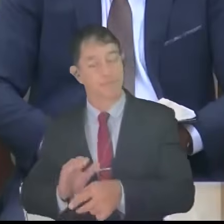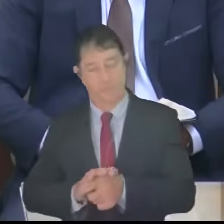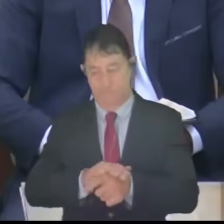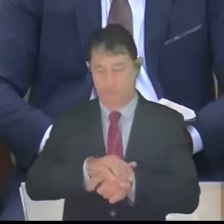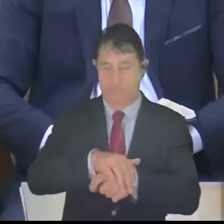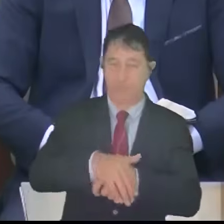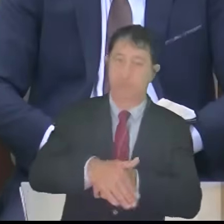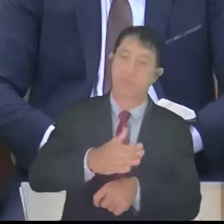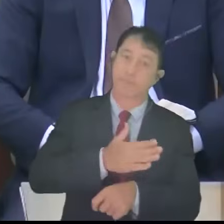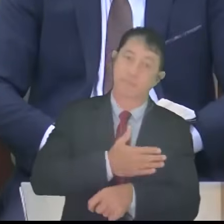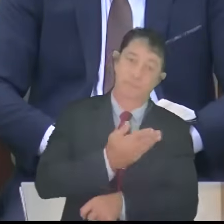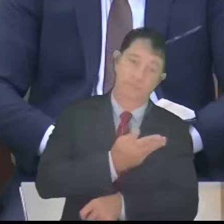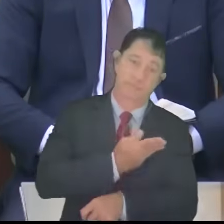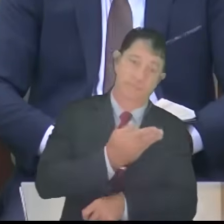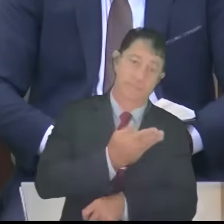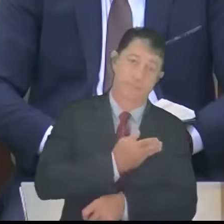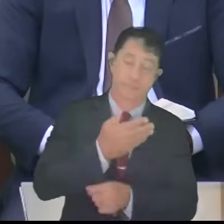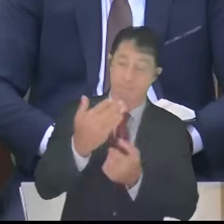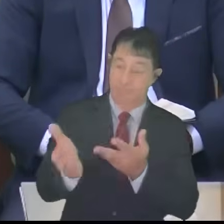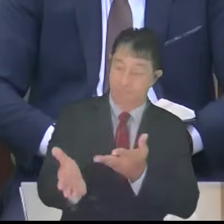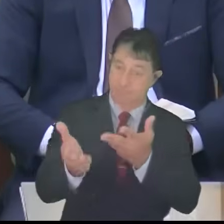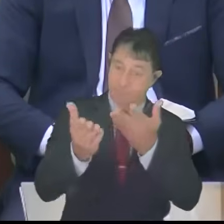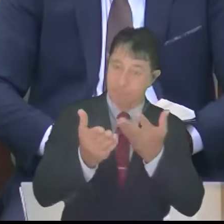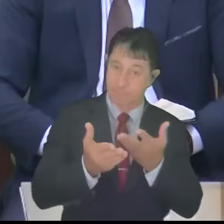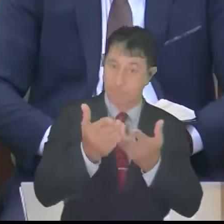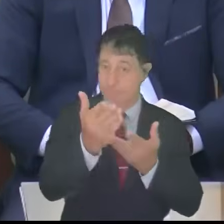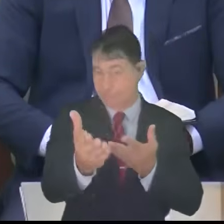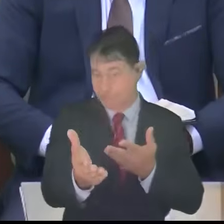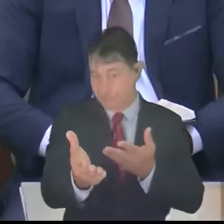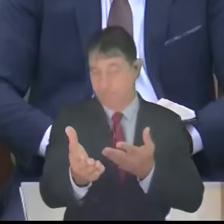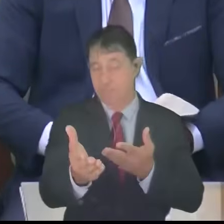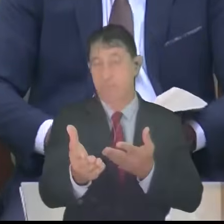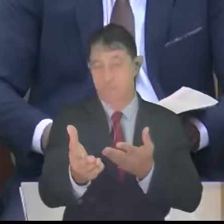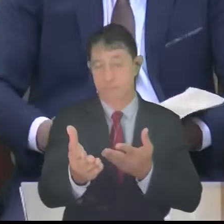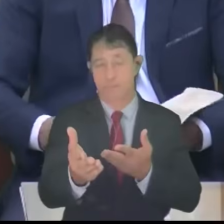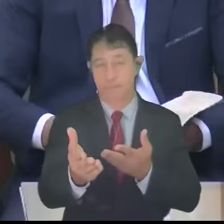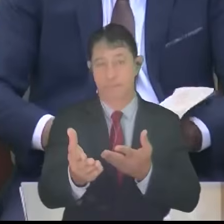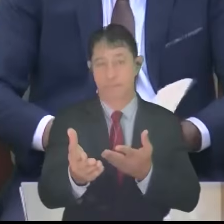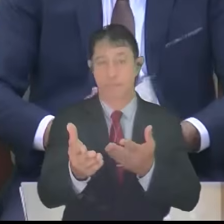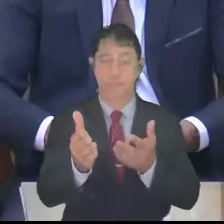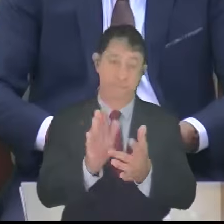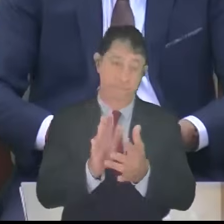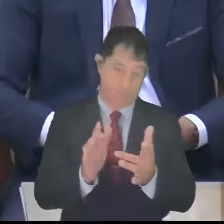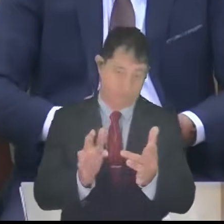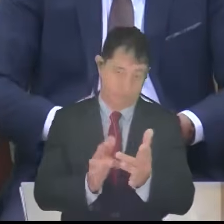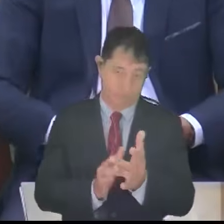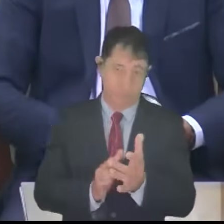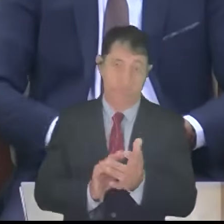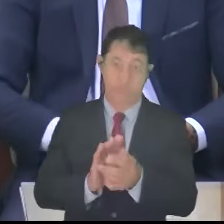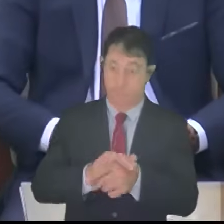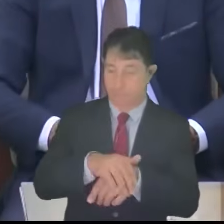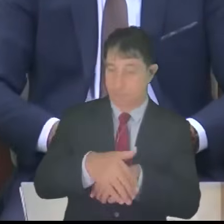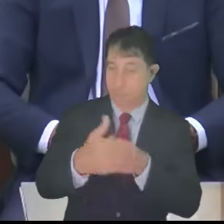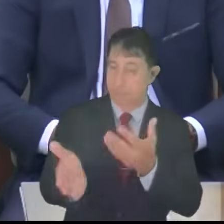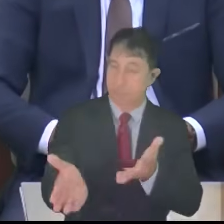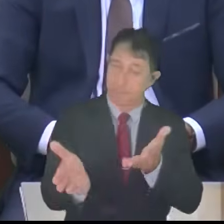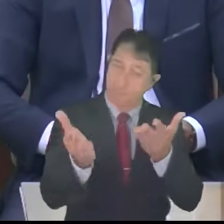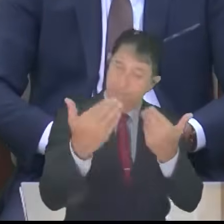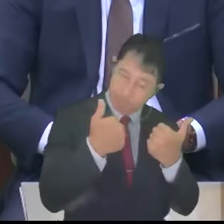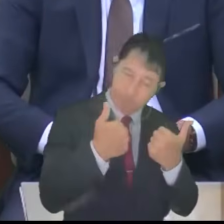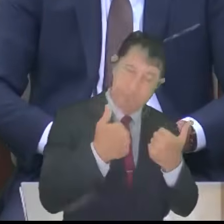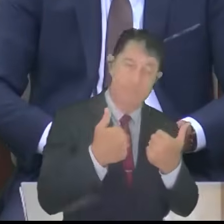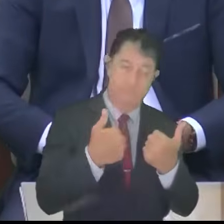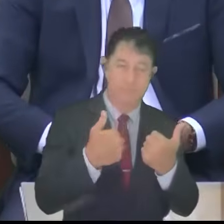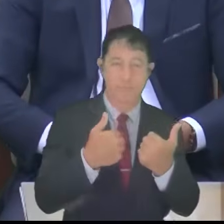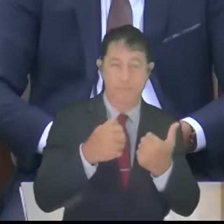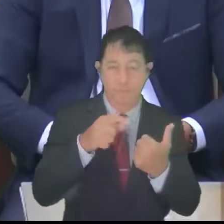meu amigo, Jesus está convidando você. Nesta noite, Jesus está chamando você. Venha para cá. Você